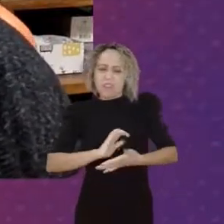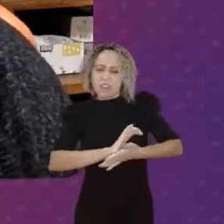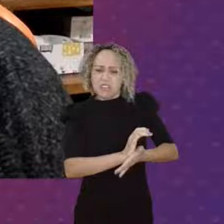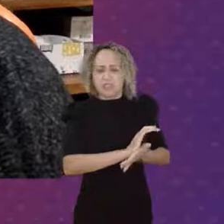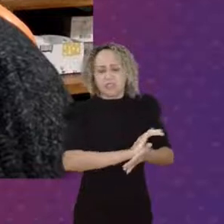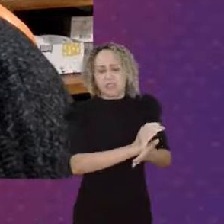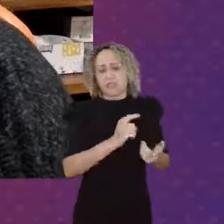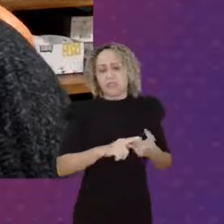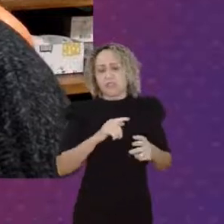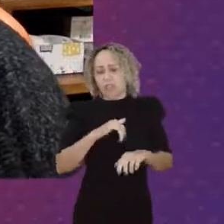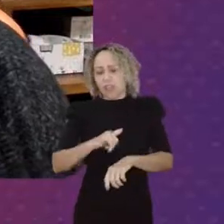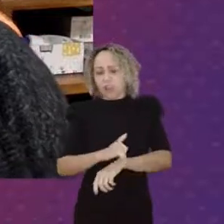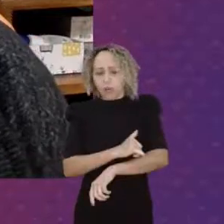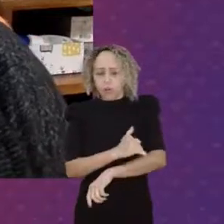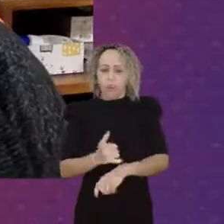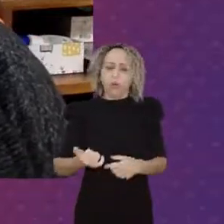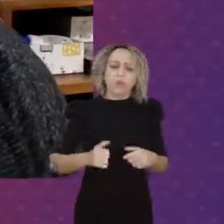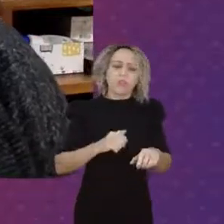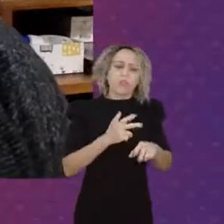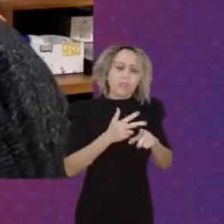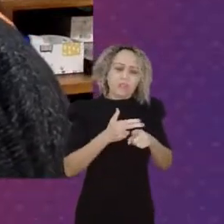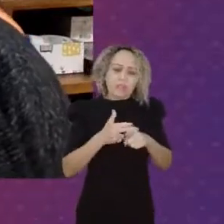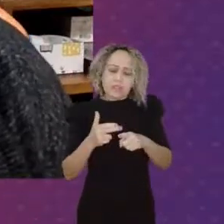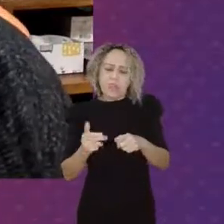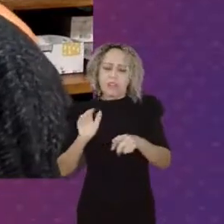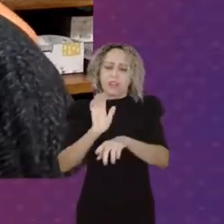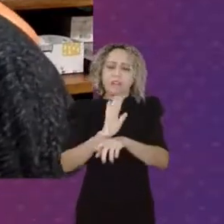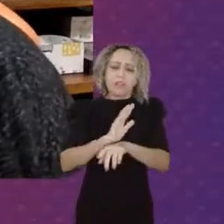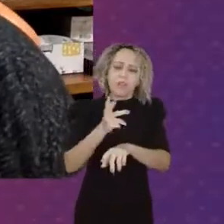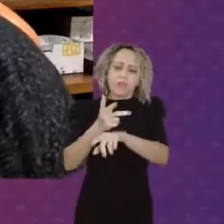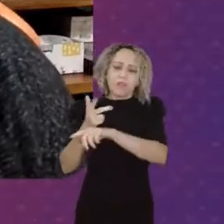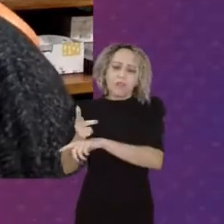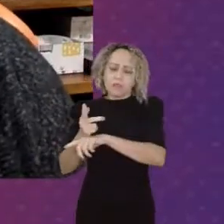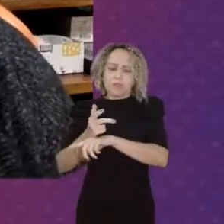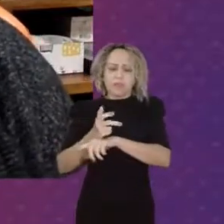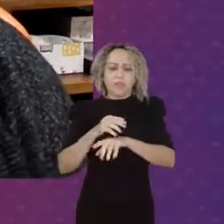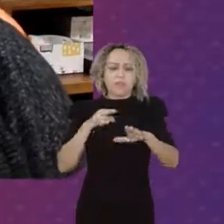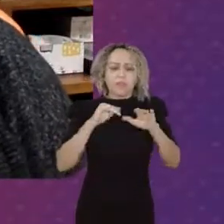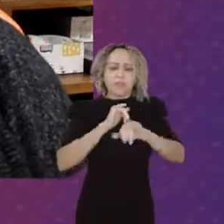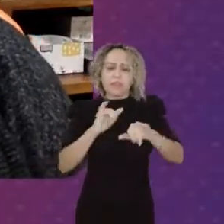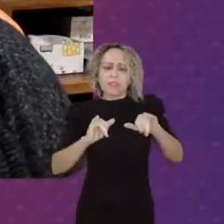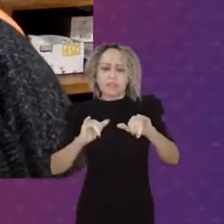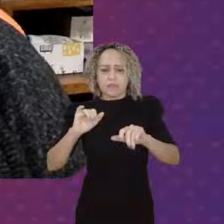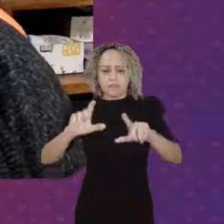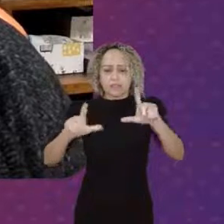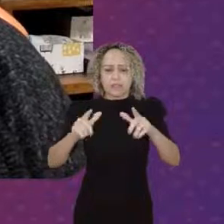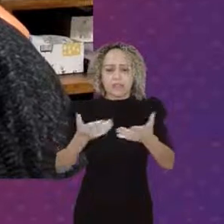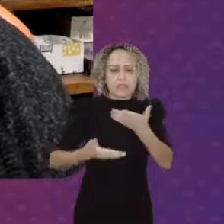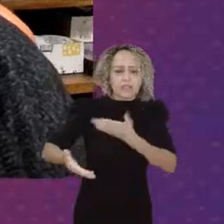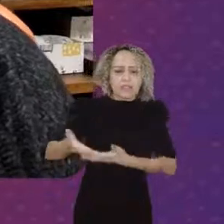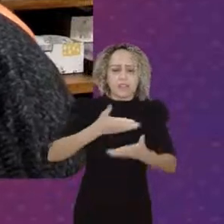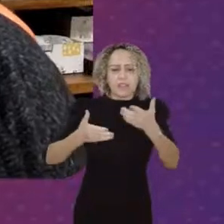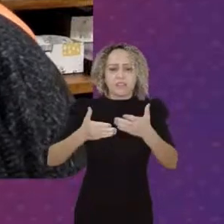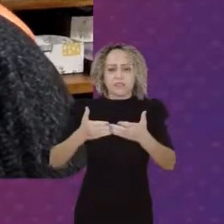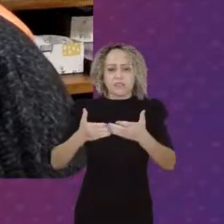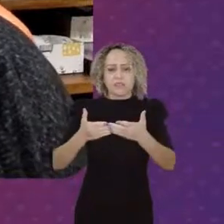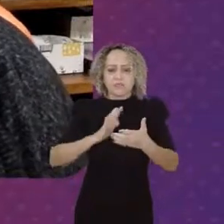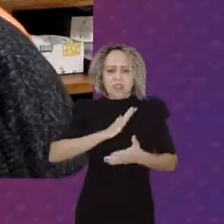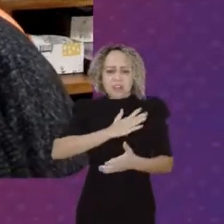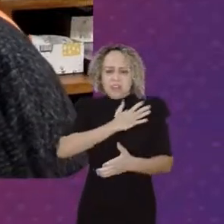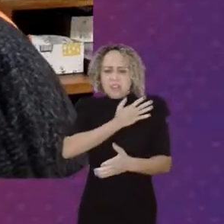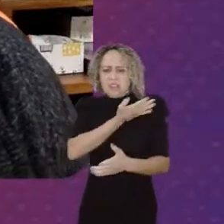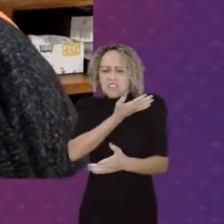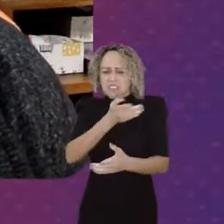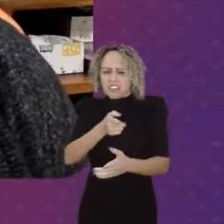novelas, filmes, programas de televisão em geral, demonstrando a imbricada relação do preconceito com a